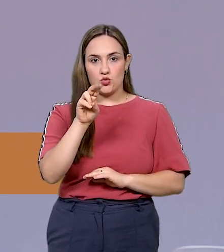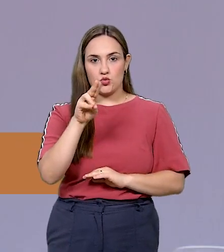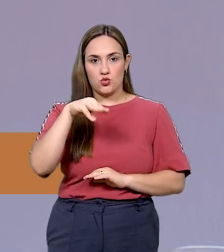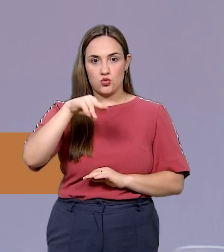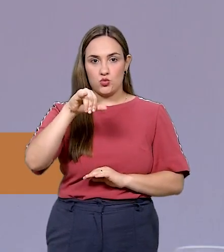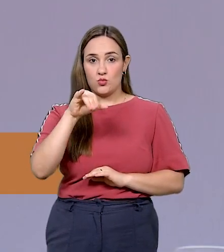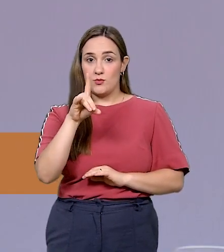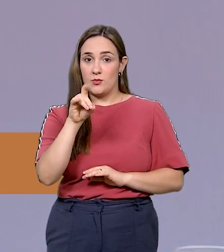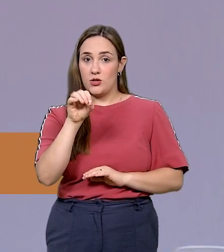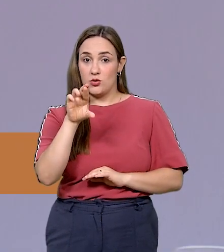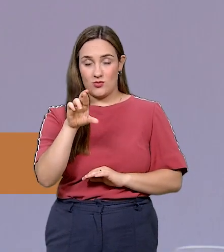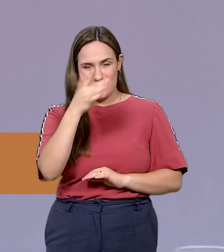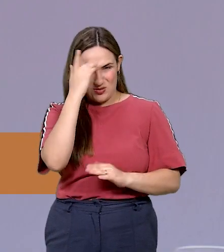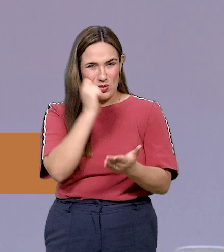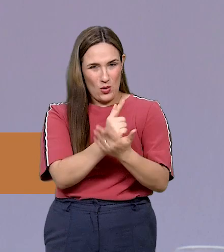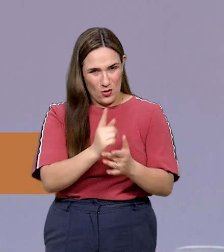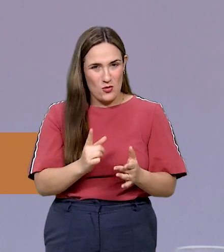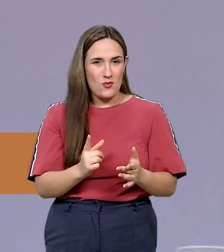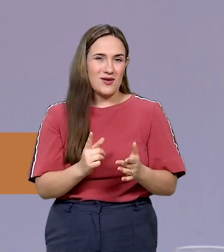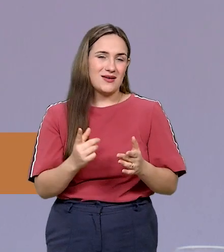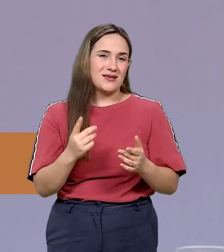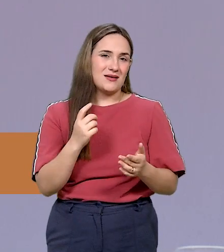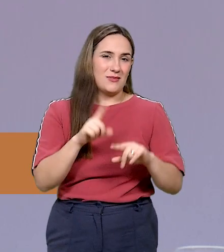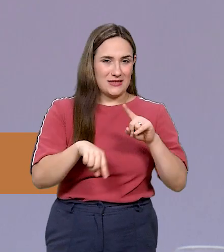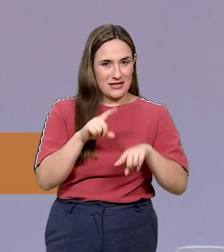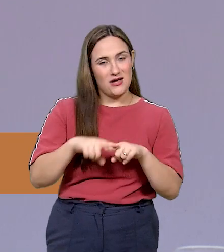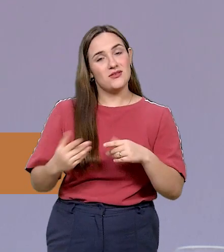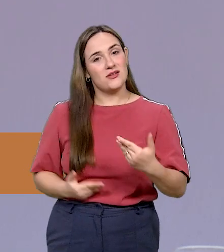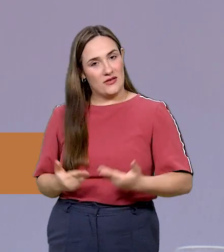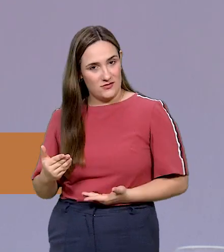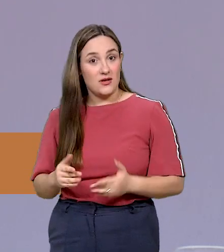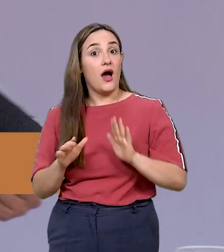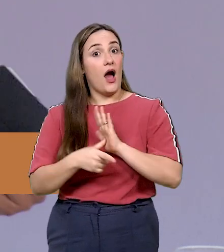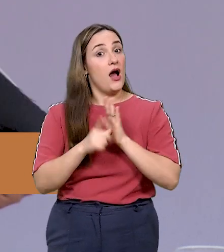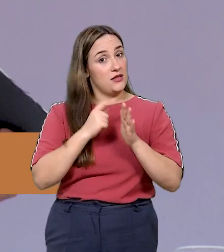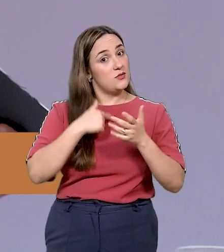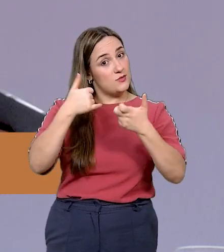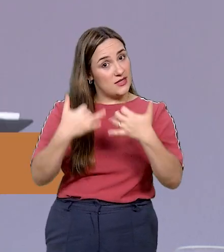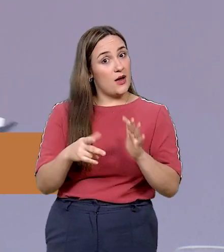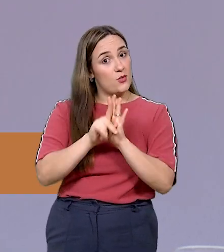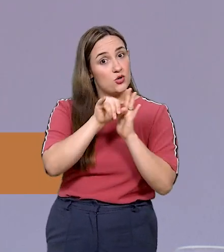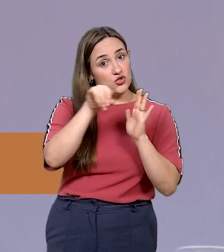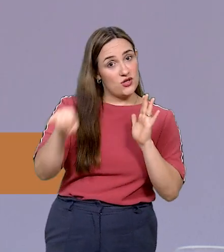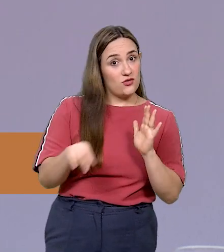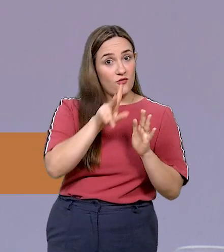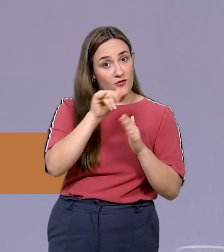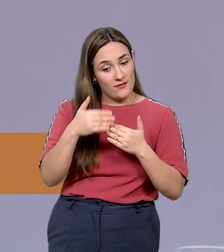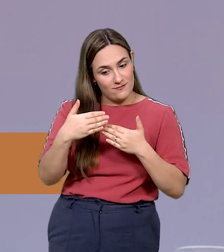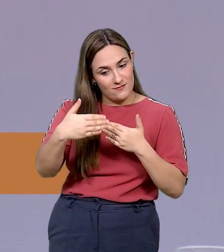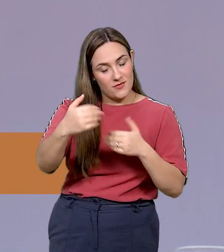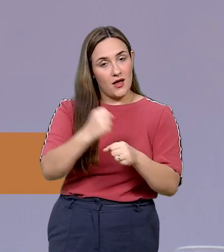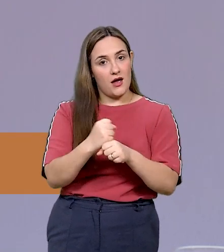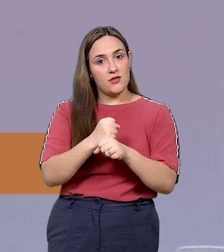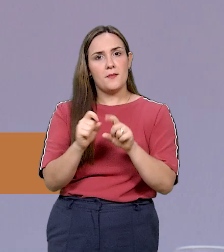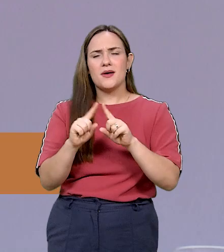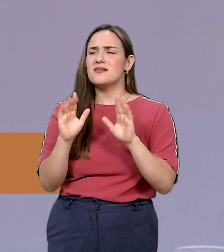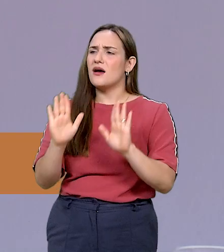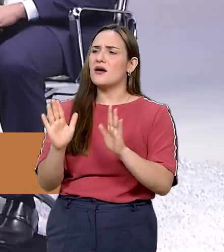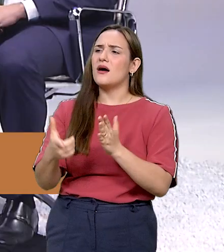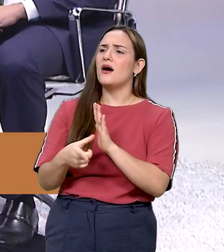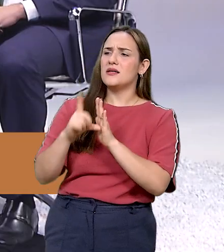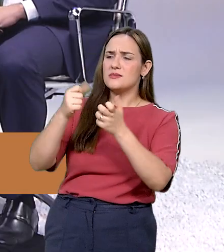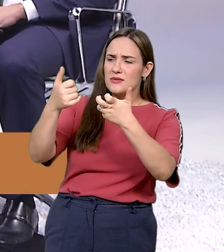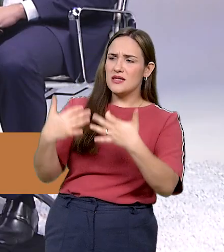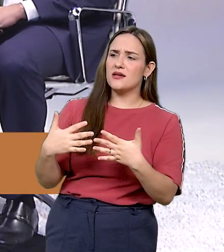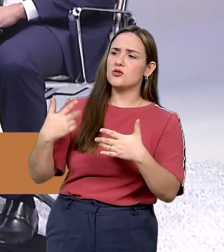gente começar a falar sobre os projetos para esse ano, eu gostaria de que o senhor falasse um pouco da sua carreira dentro da